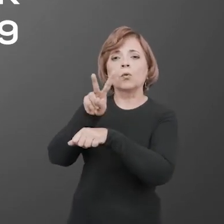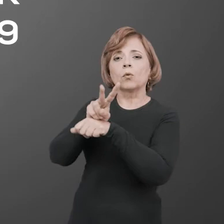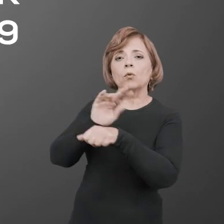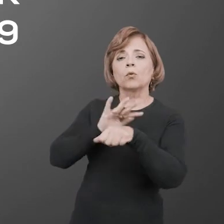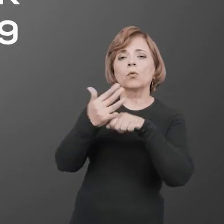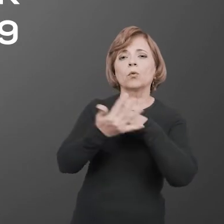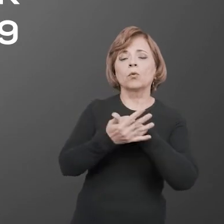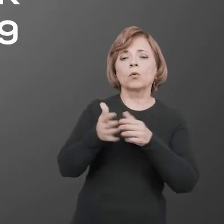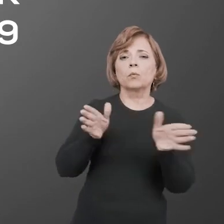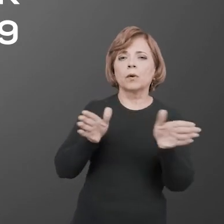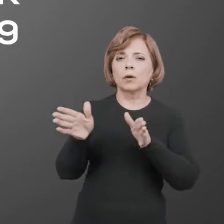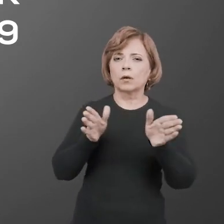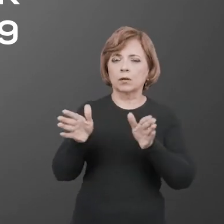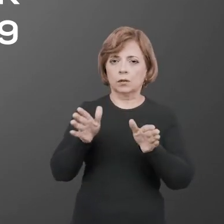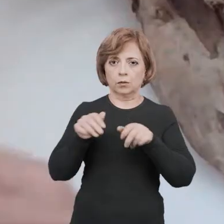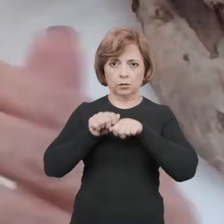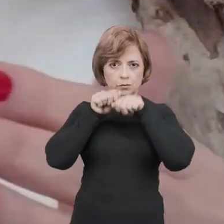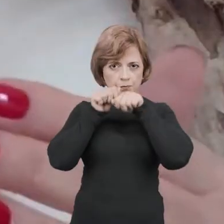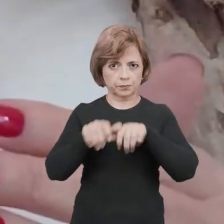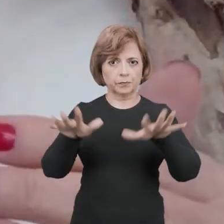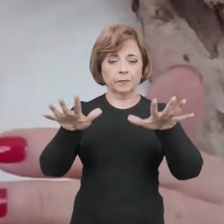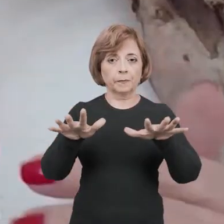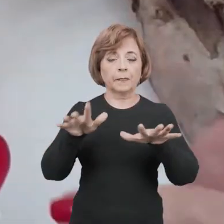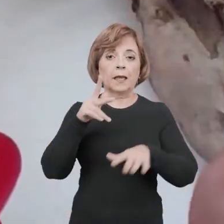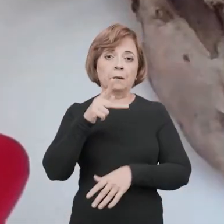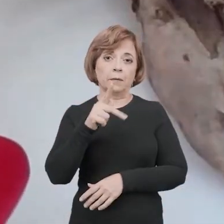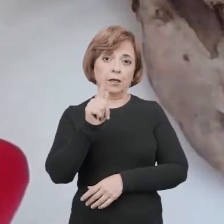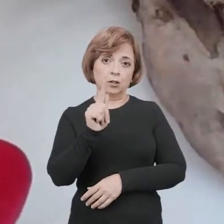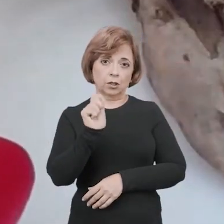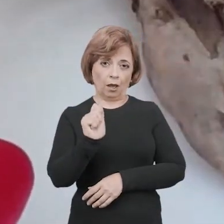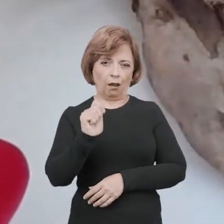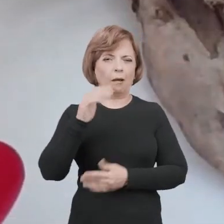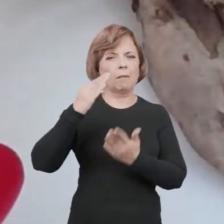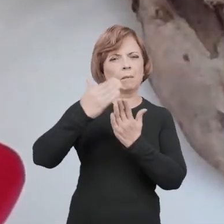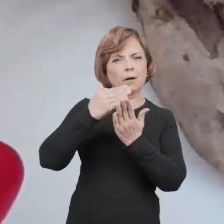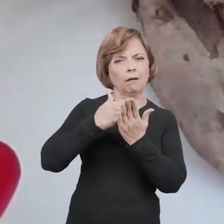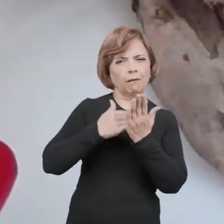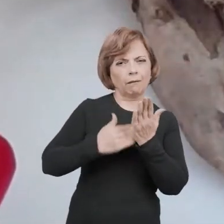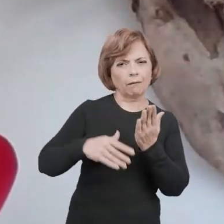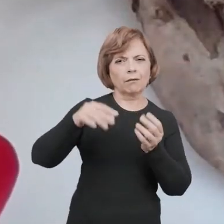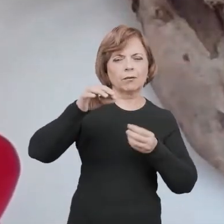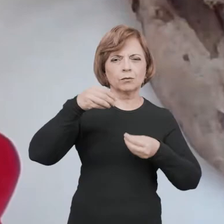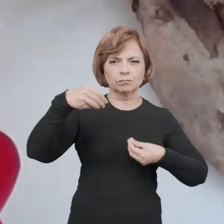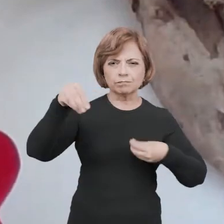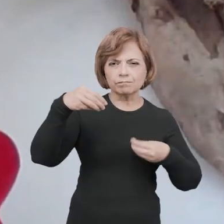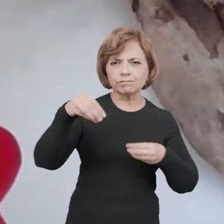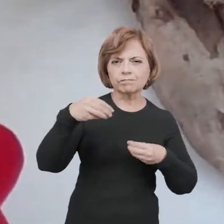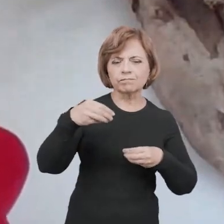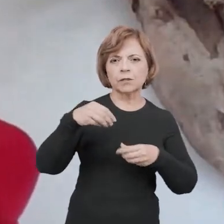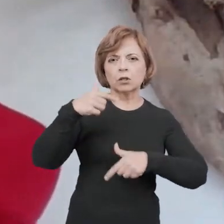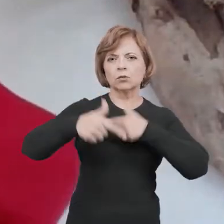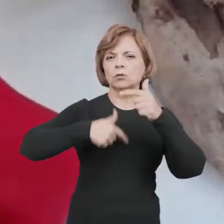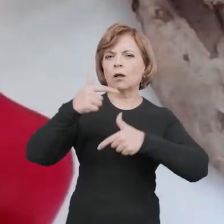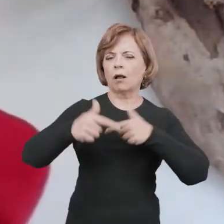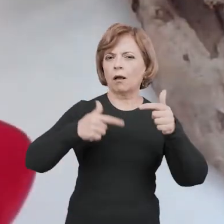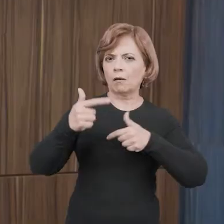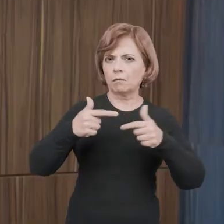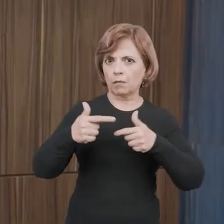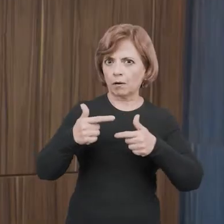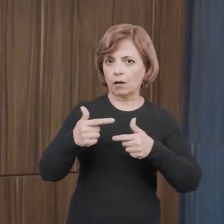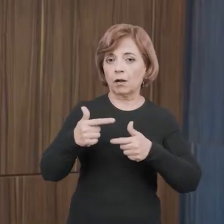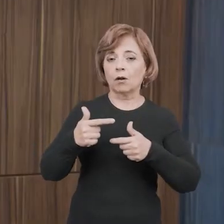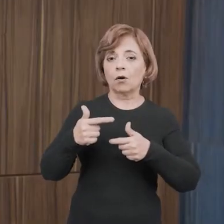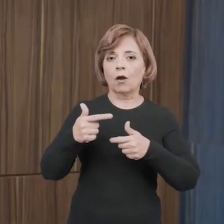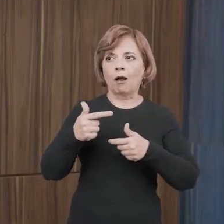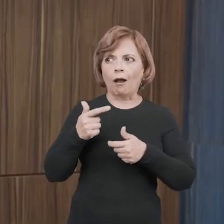período da pandemia. E esse PGA de contingência, esse Plano de Atuação de Contingência, ele se valeu